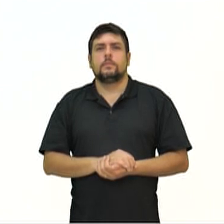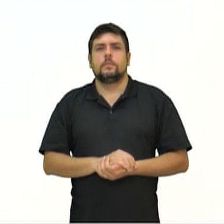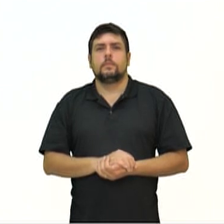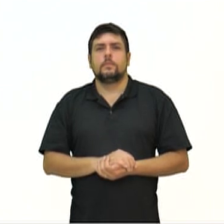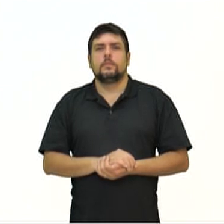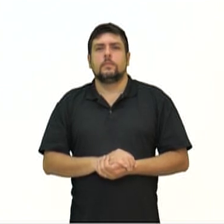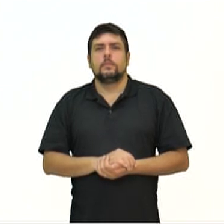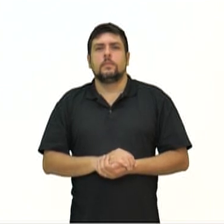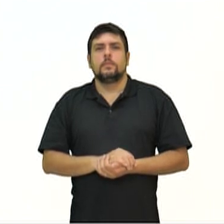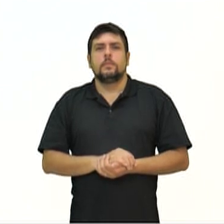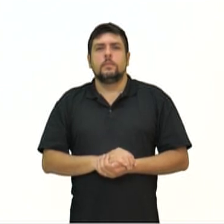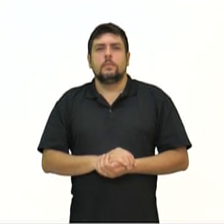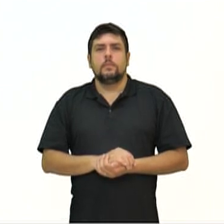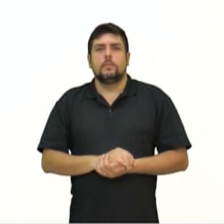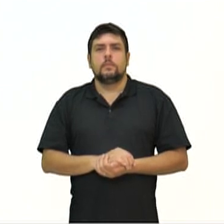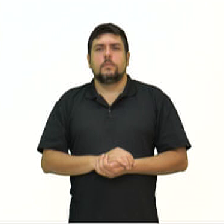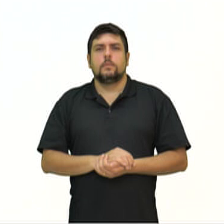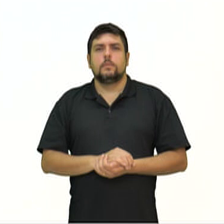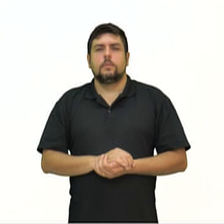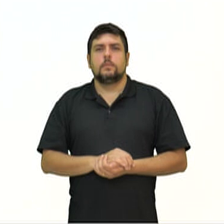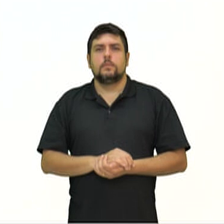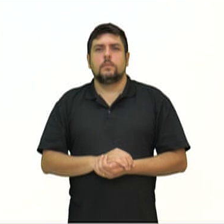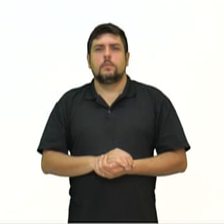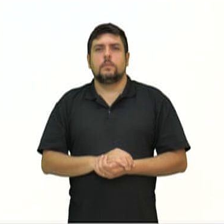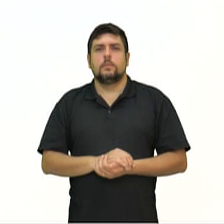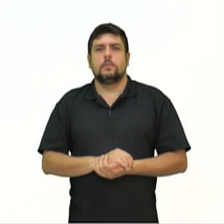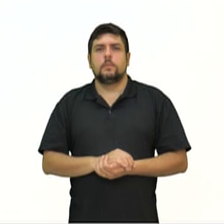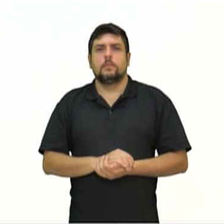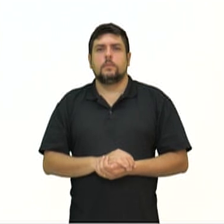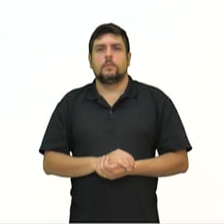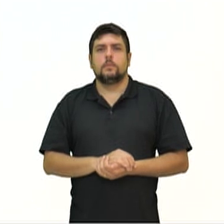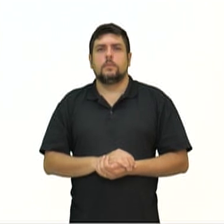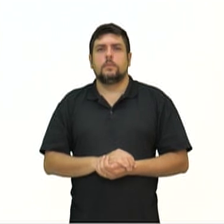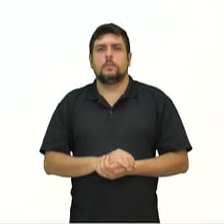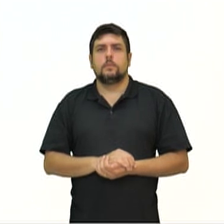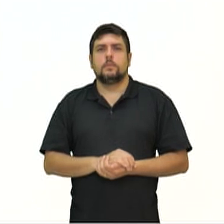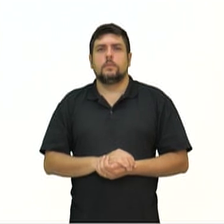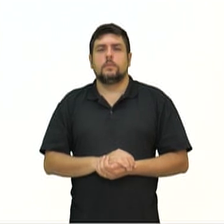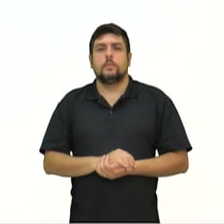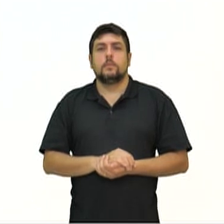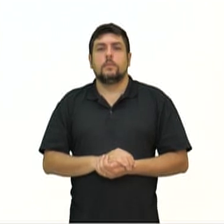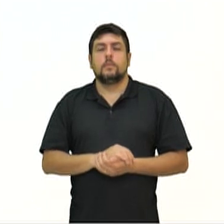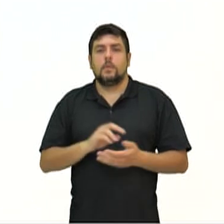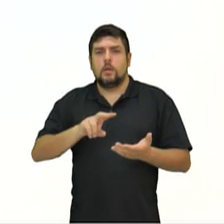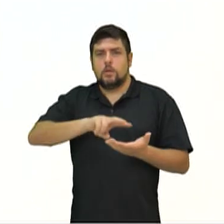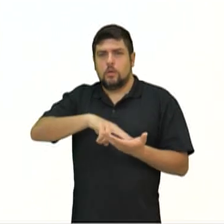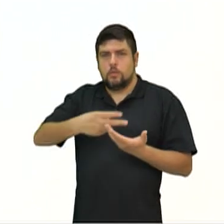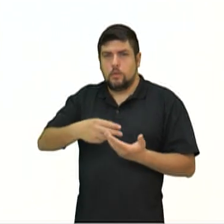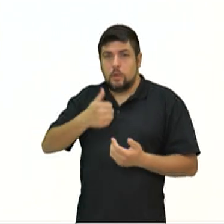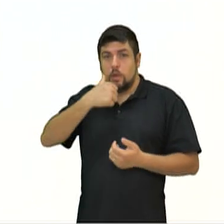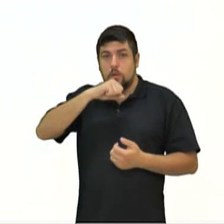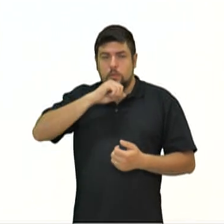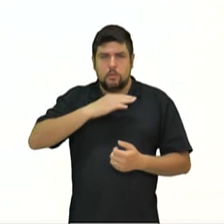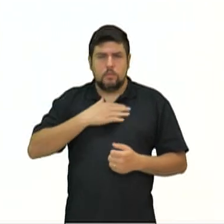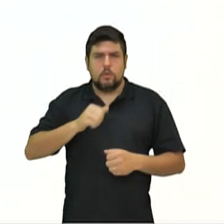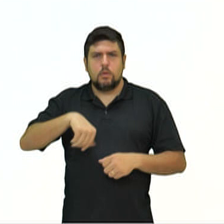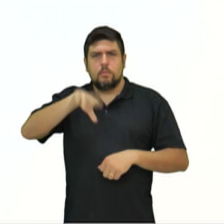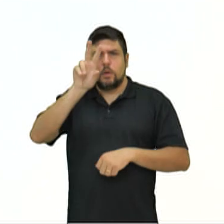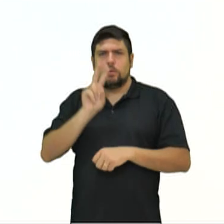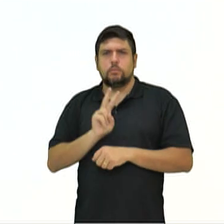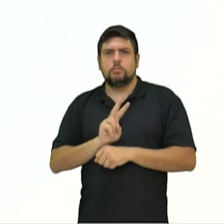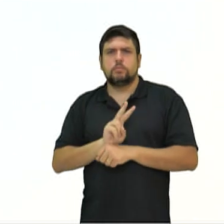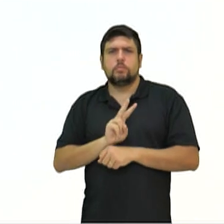is less careful than my father when she's playing sport. A minha mãe, ela é mais cuidadosa do que o meu pai